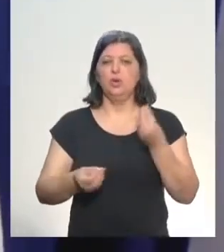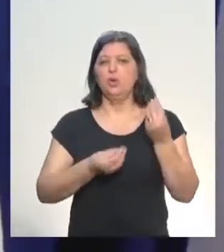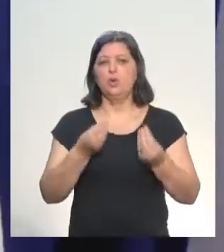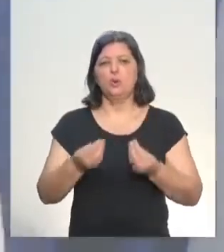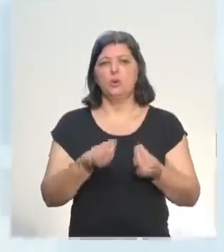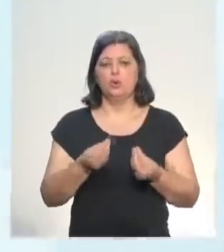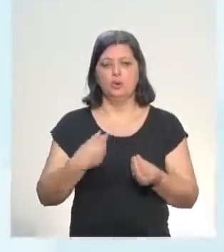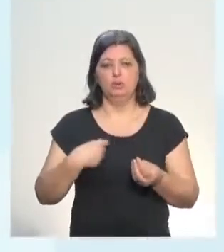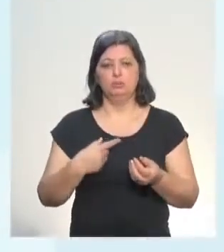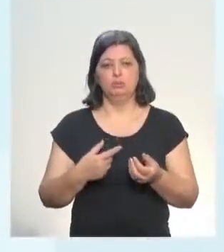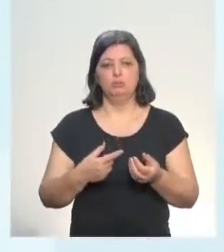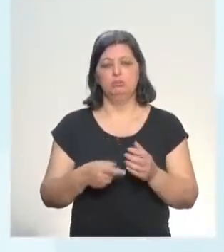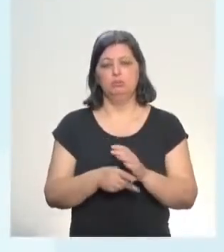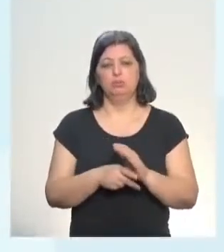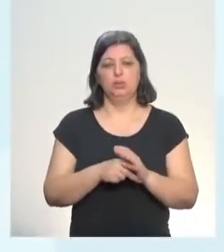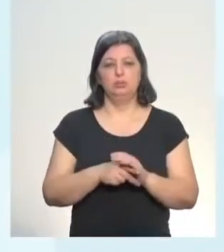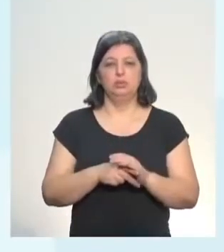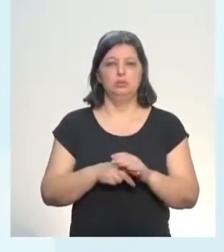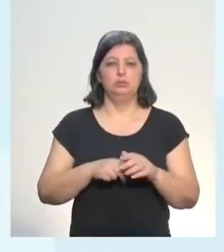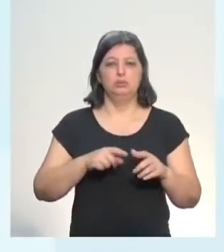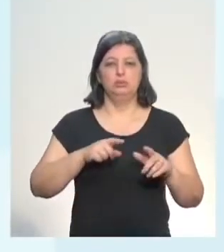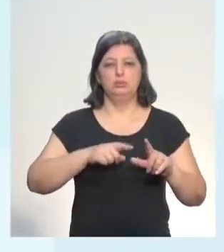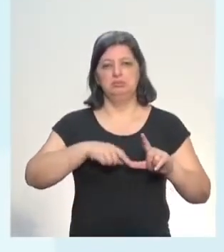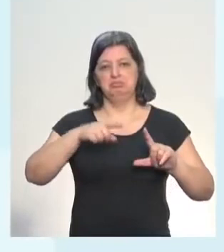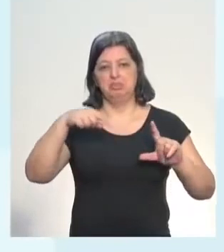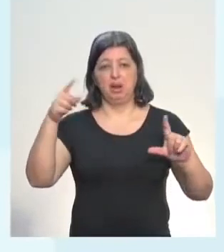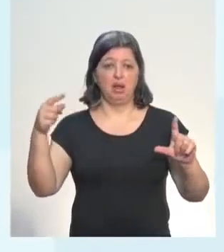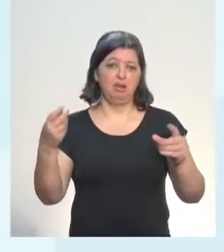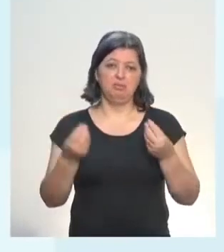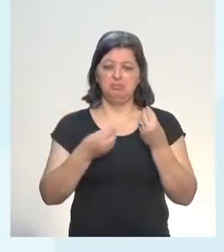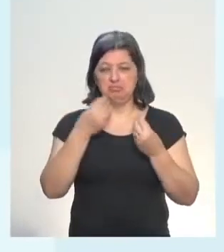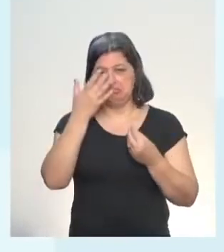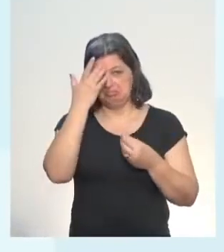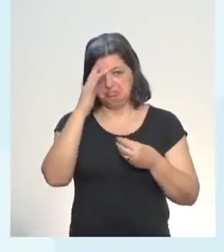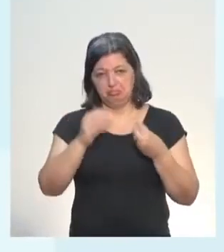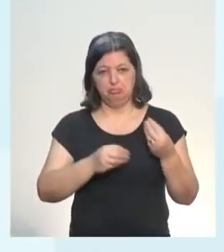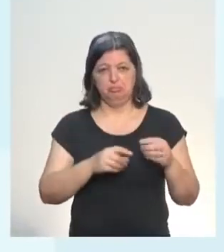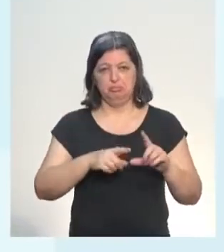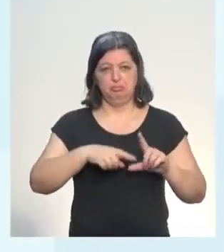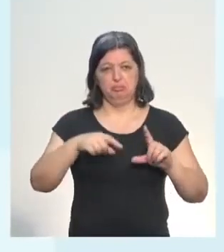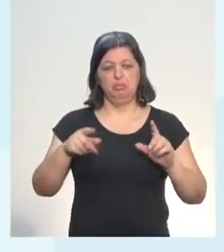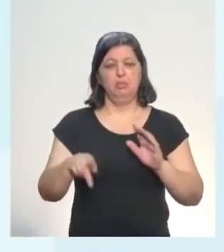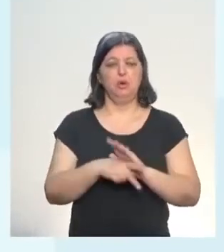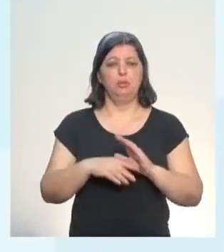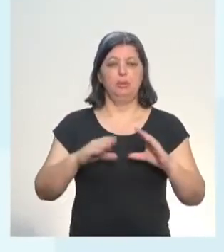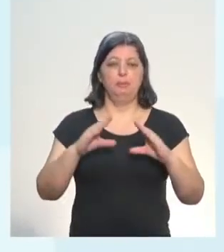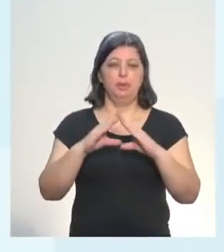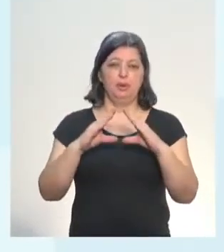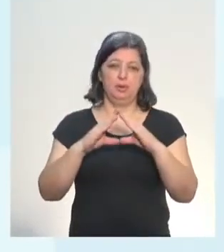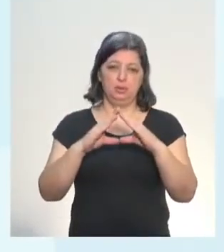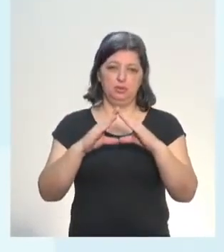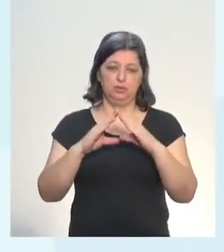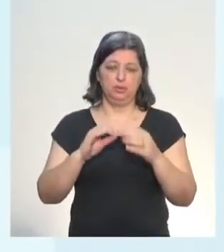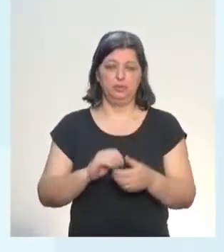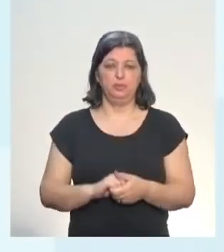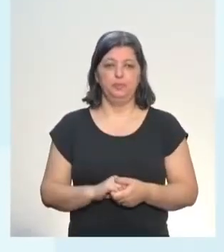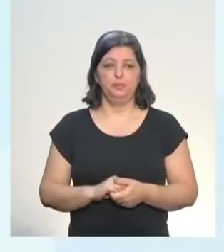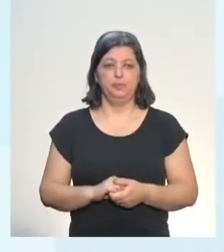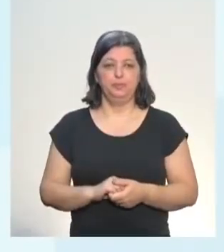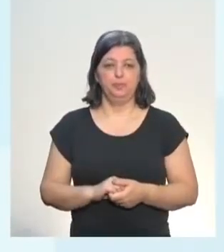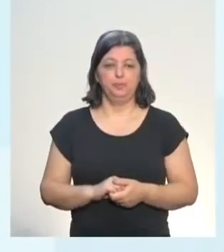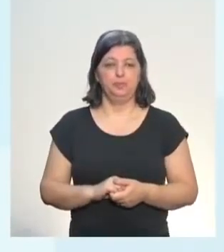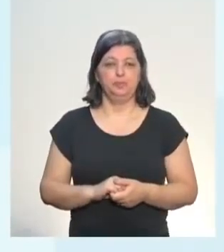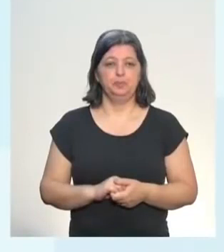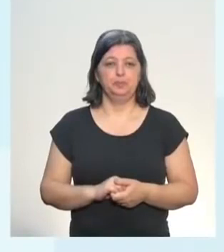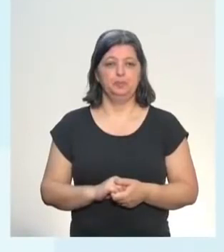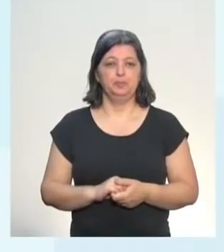fiz um infográfico, sei lá como é que a gente vai chamar isso aí, sem infográfico, eu fiz a pirâmide aí. Aí os Study Grammars, o